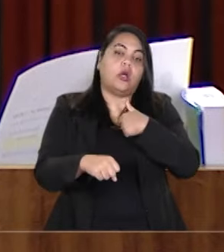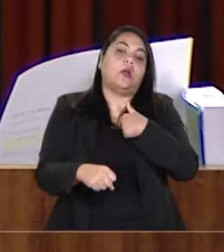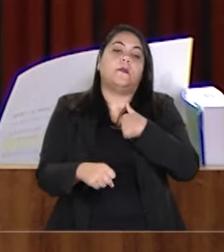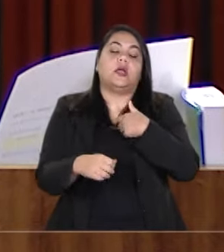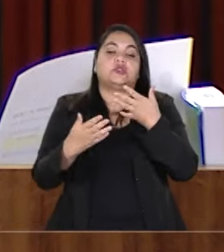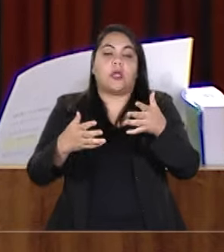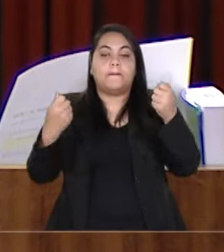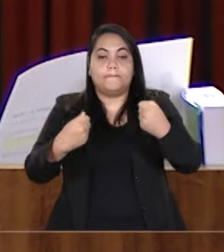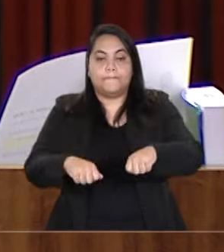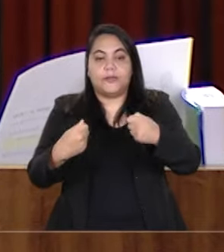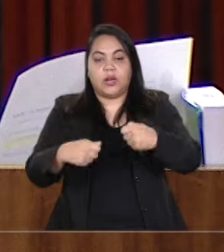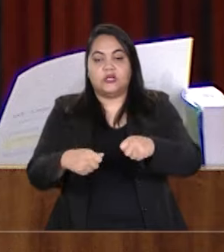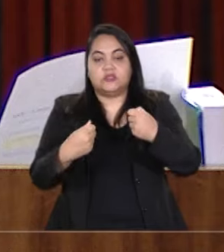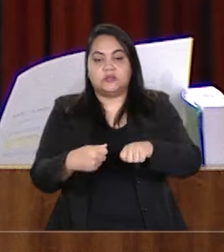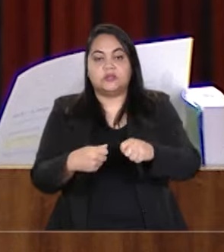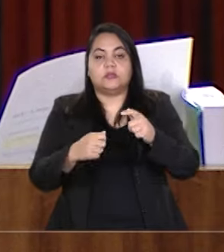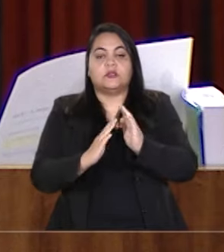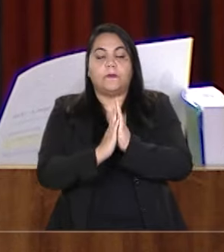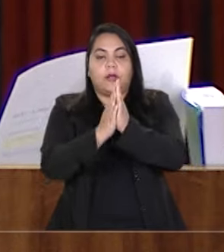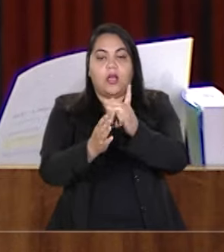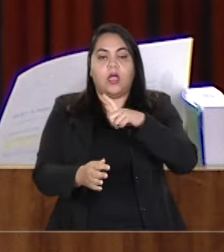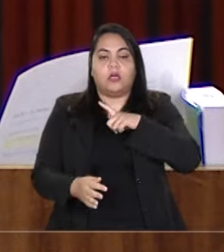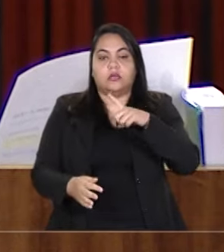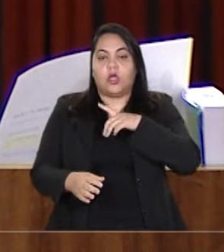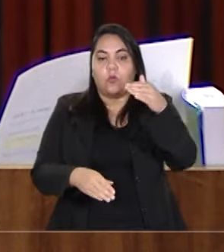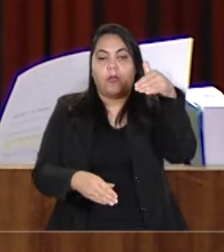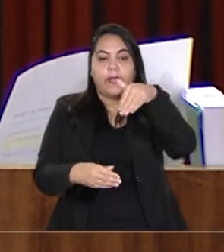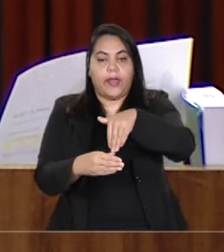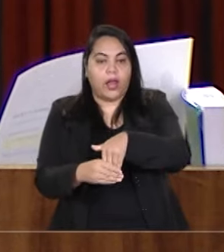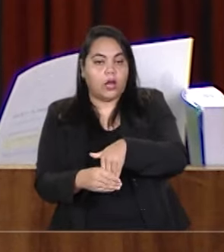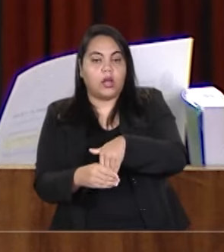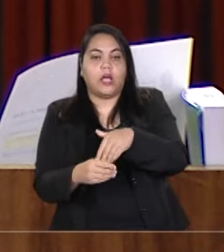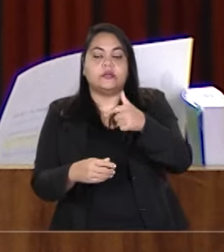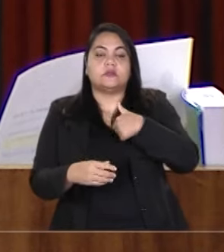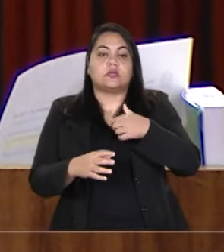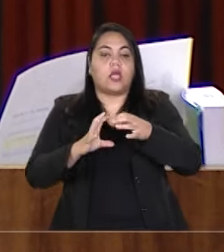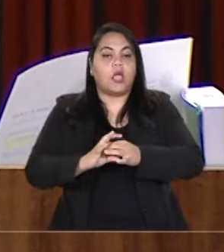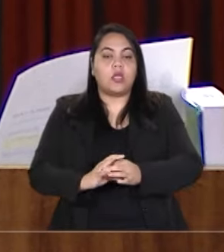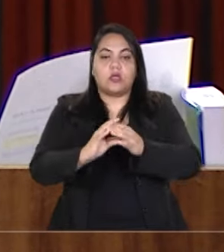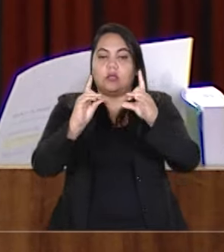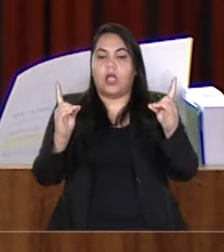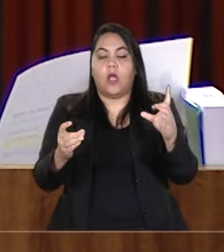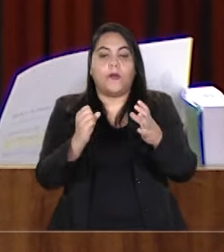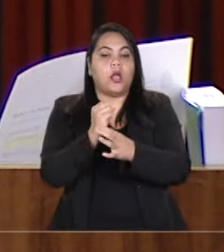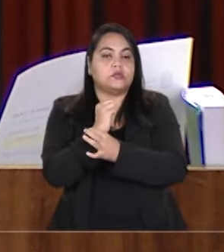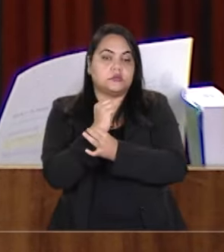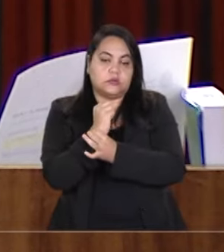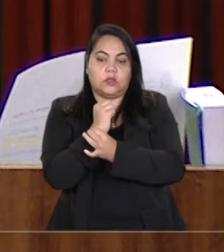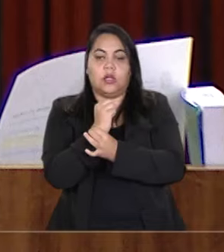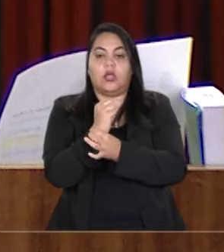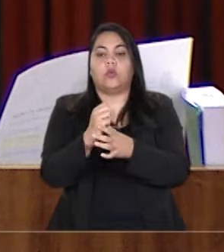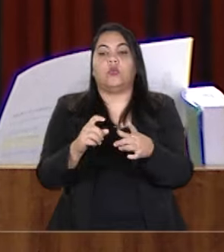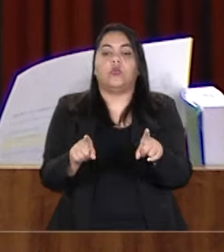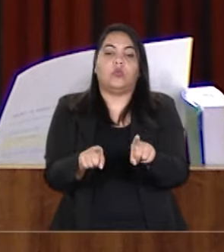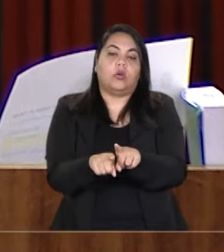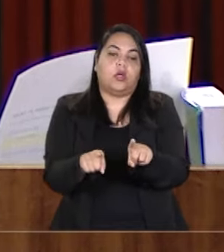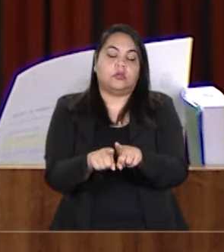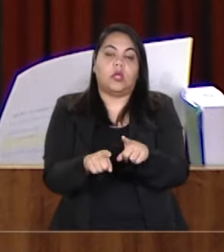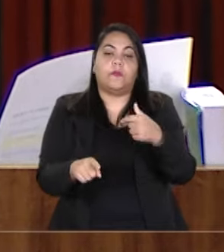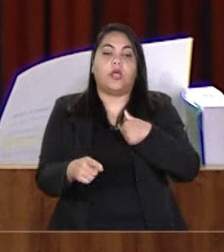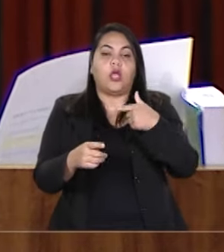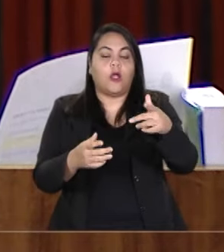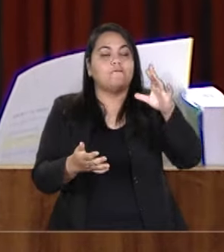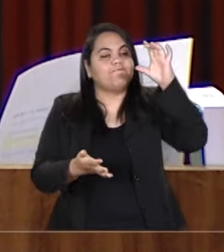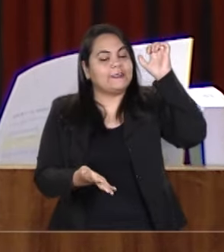são necessárias de serem adotadas para que nós tenhamos uma eleição democrática, segura, com urnas